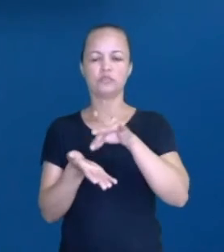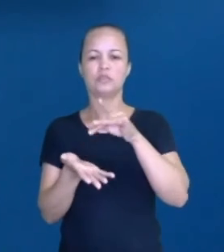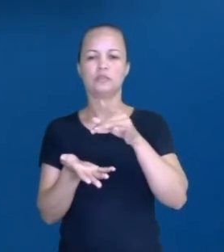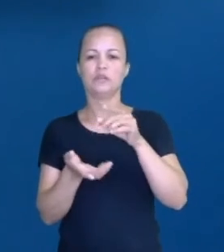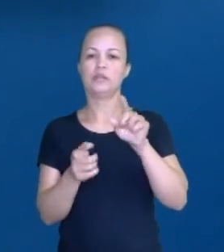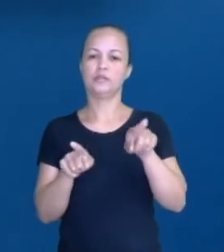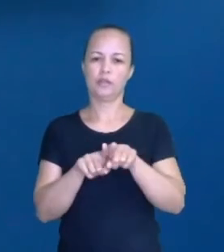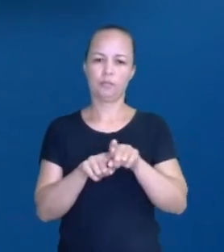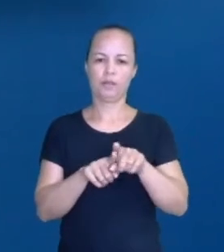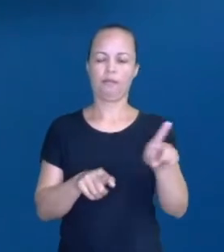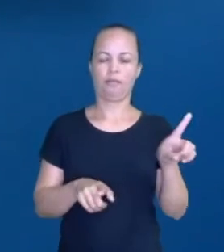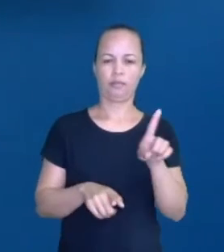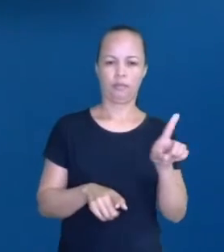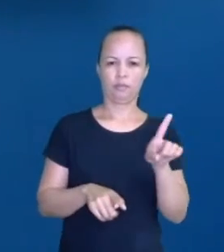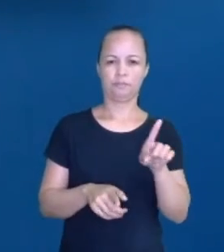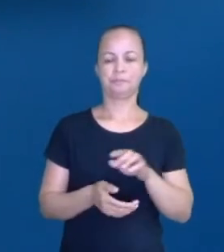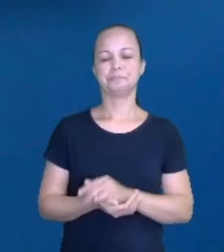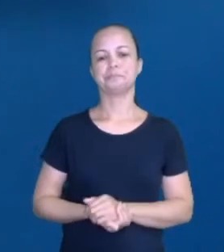e negativas.